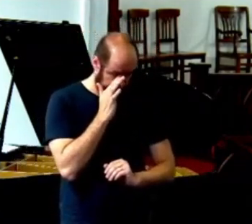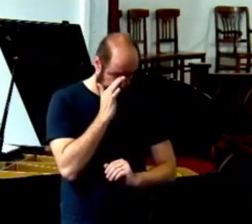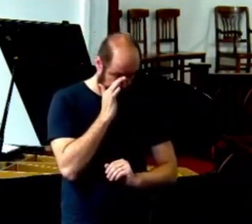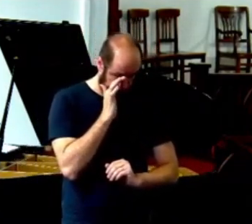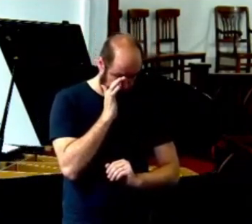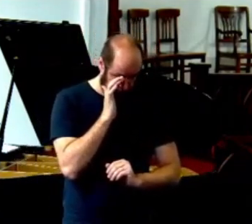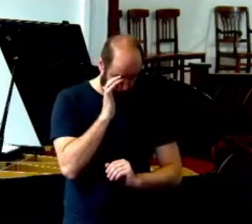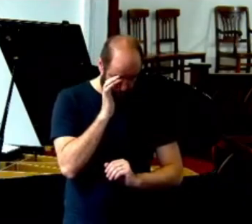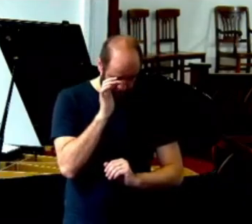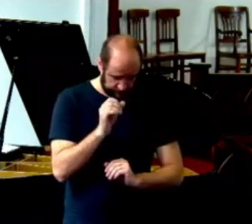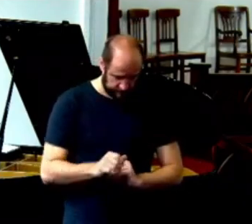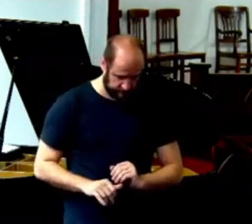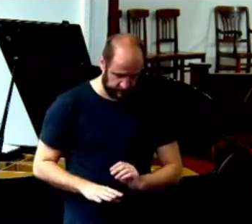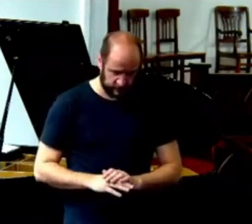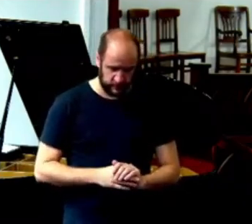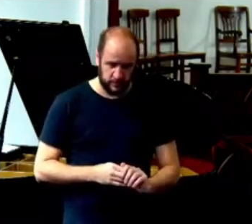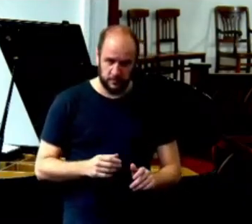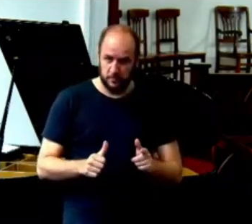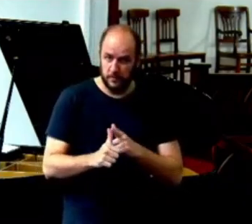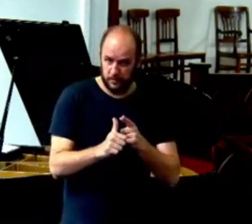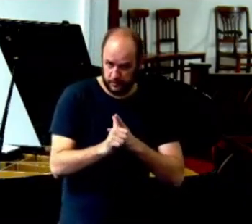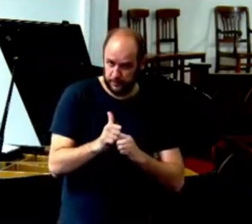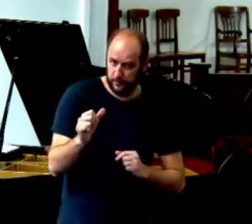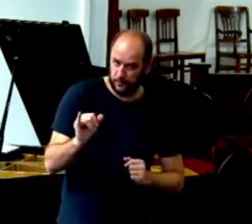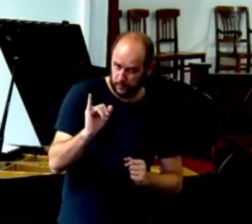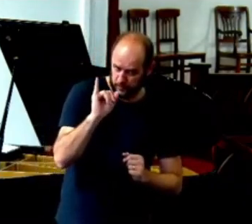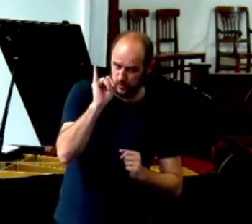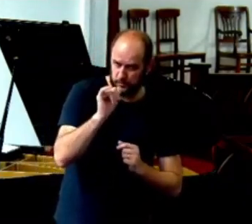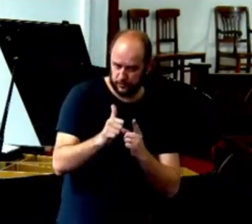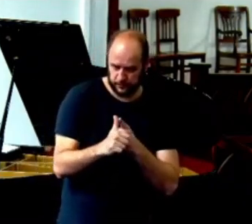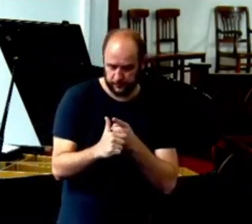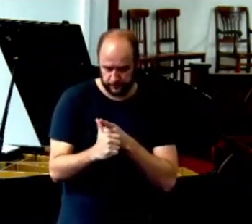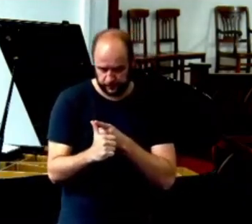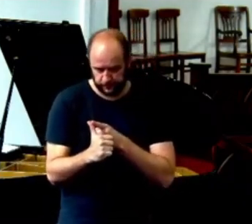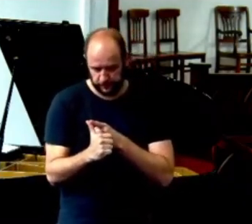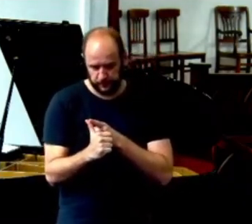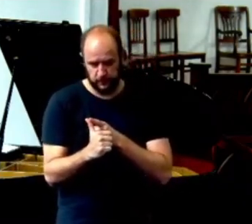A primeira aplicação que o texto nos traz, queridos,